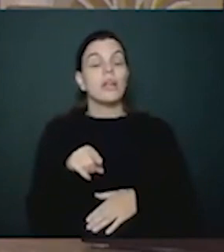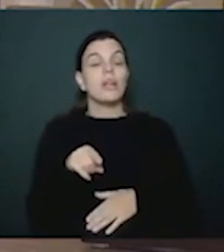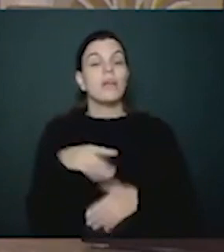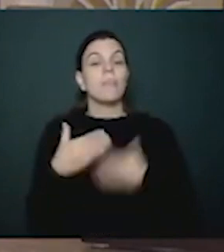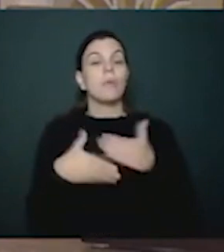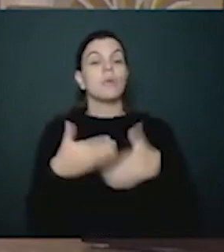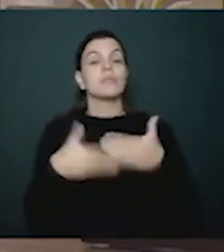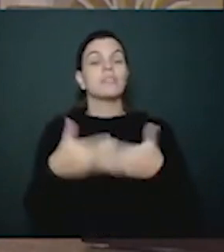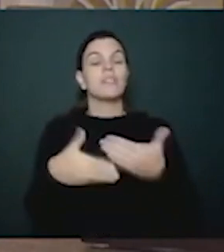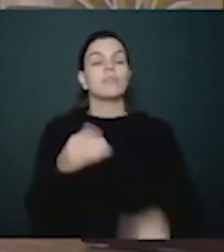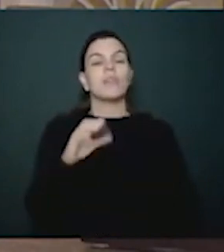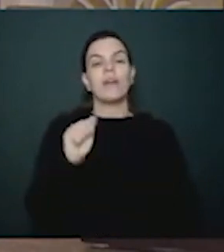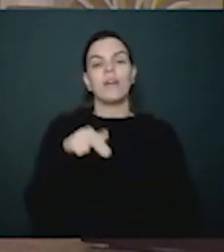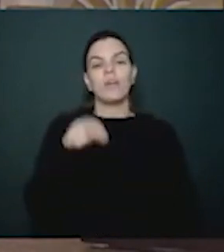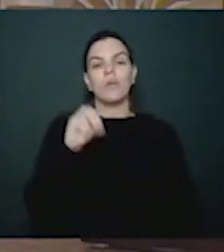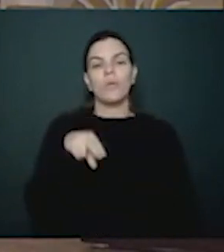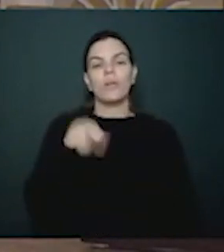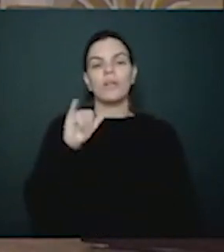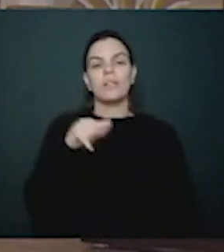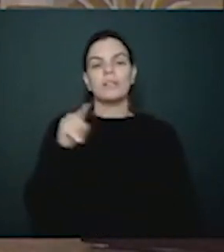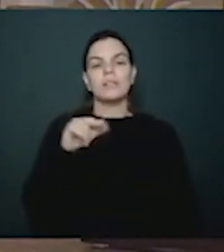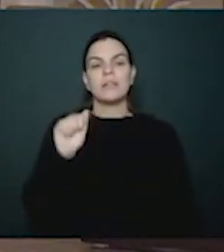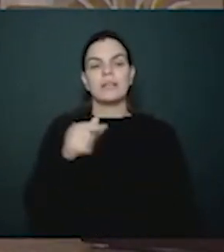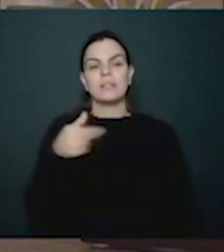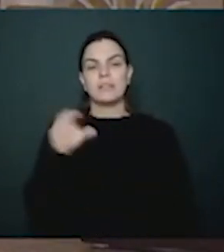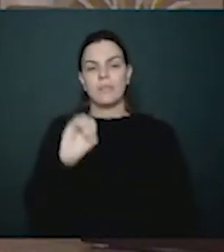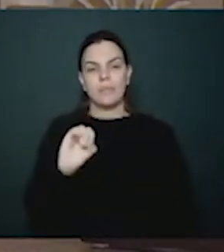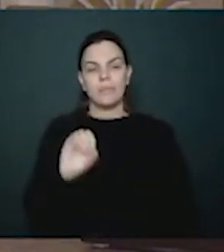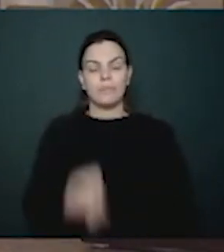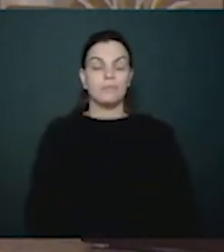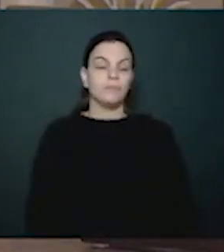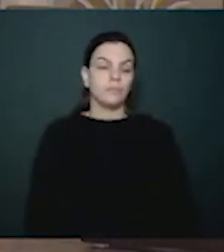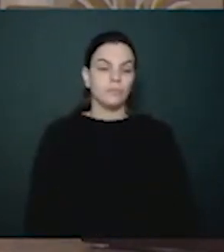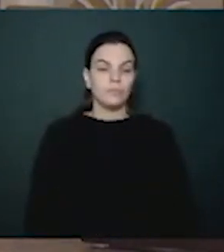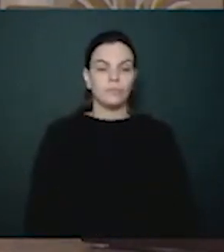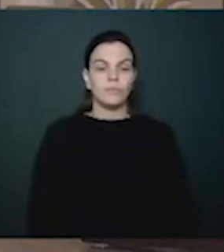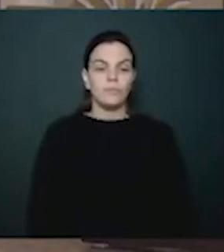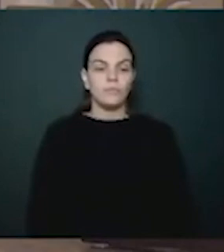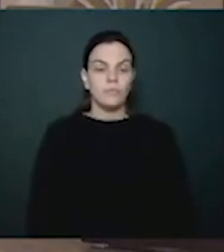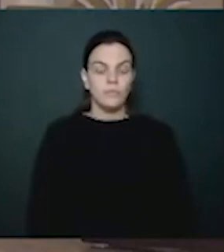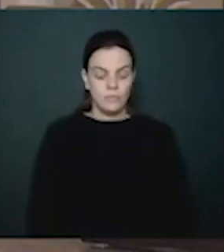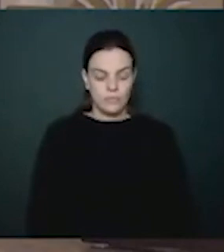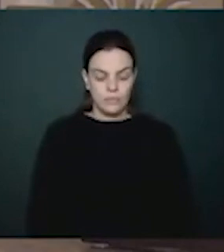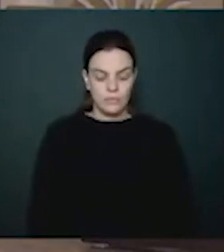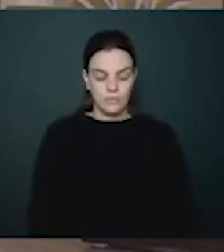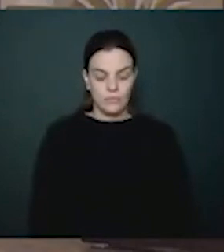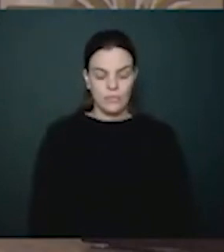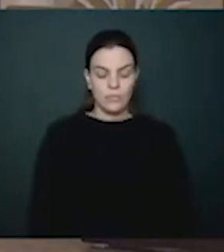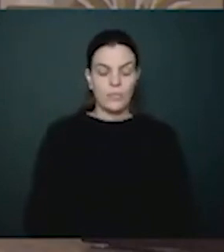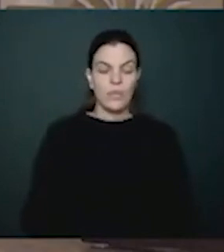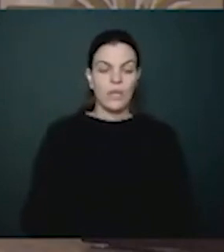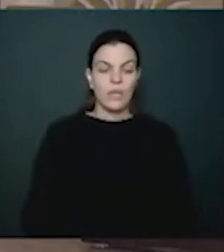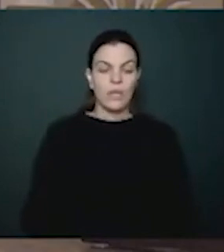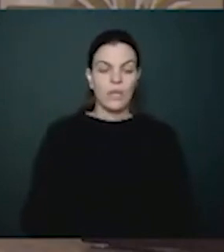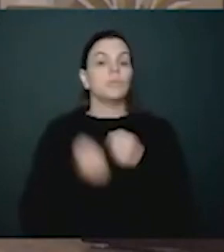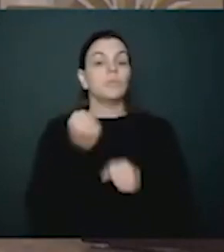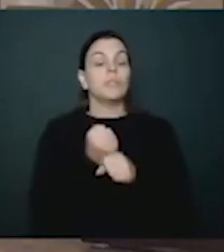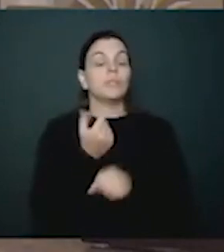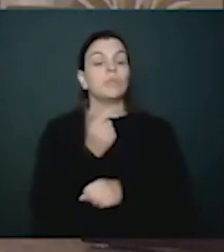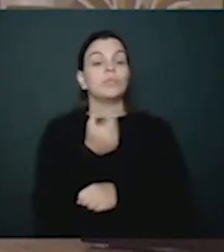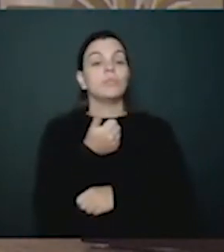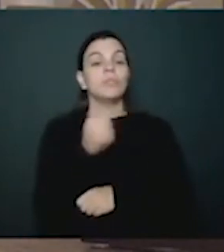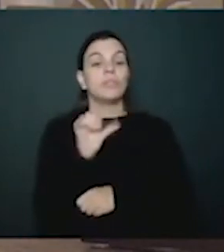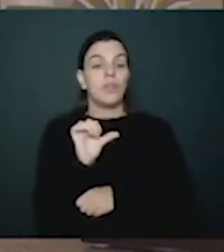canonização. Então, vereadores e vereadoras, em 2019 também,